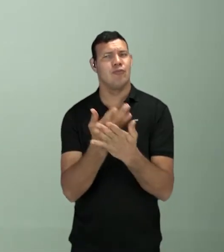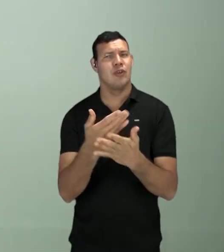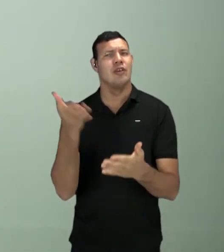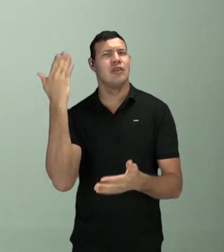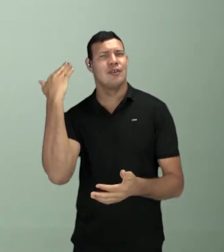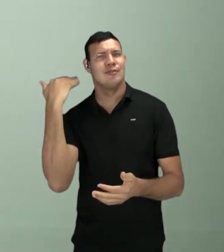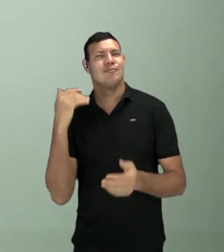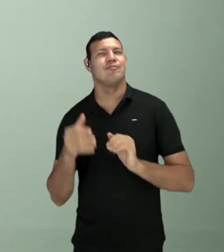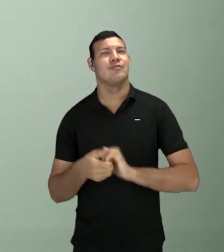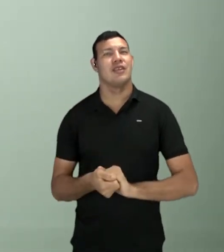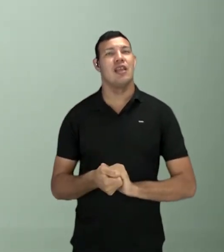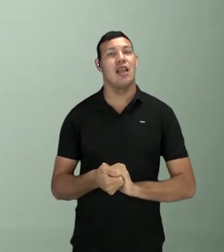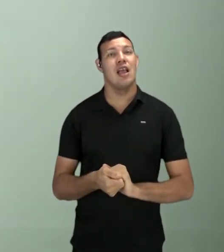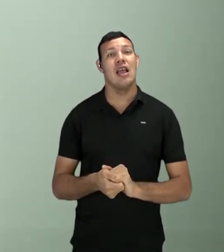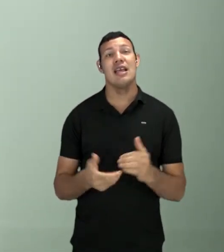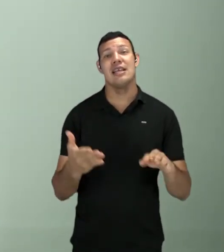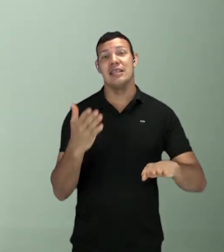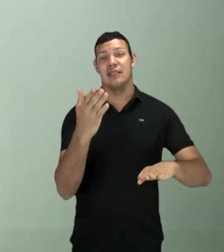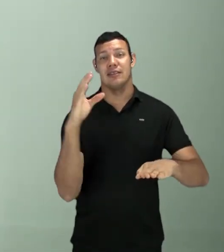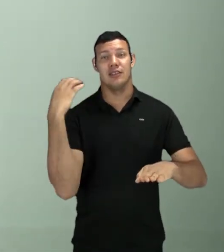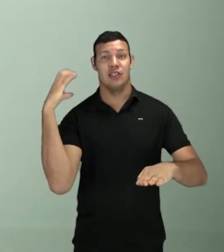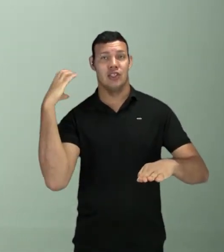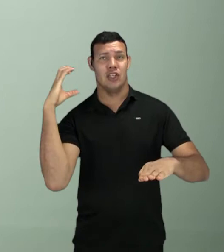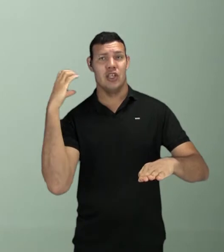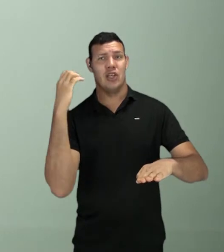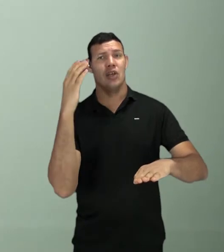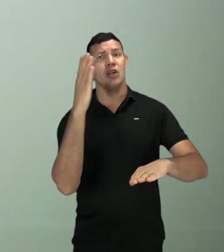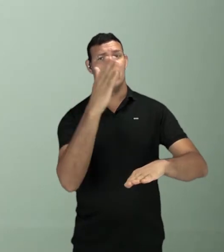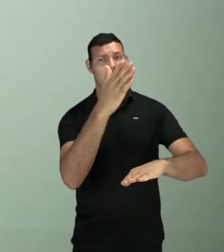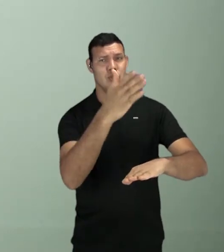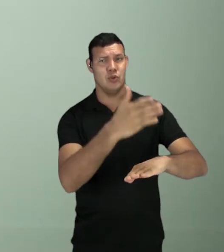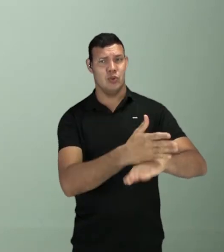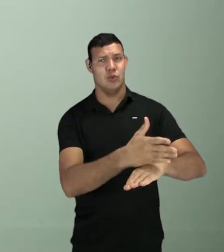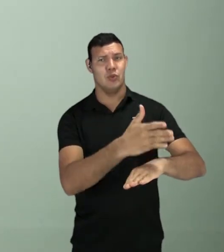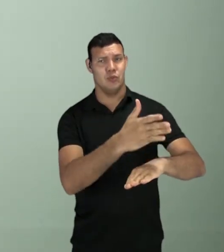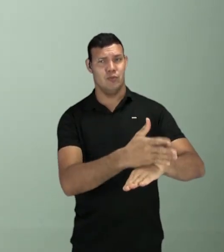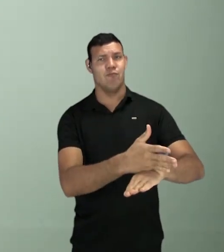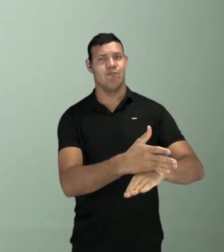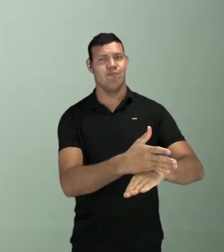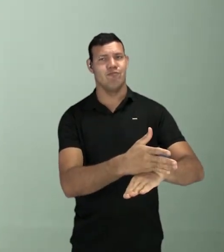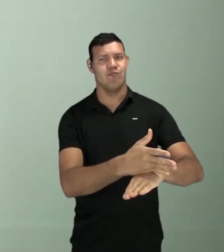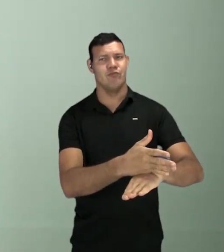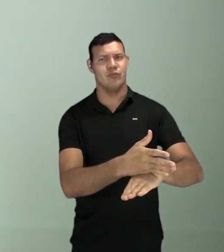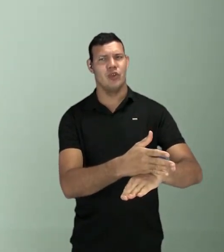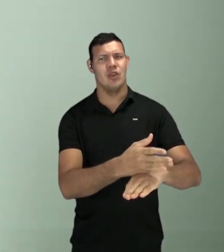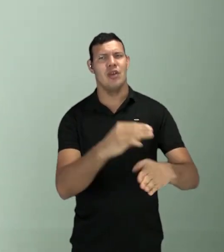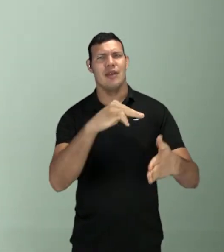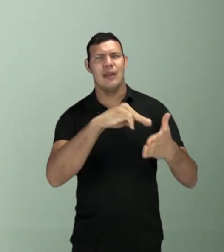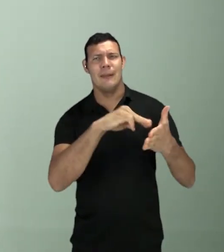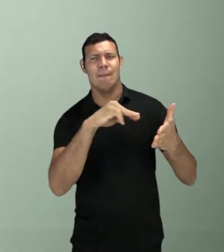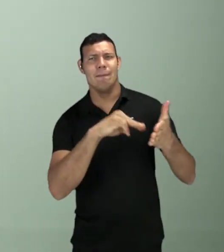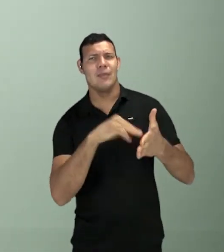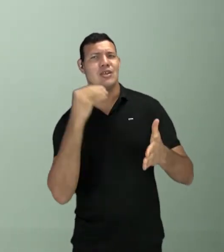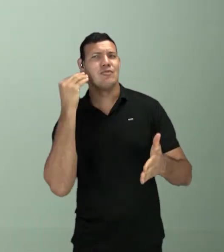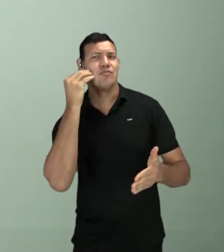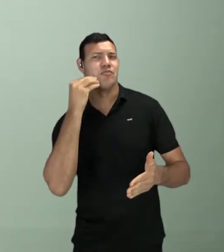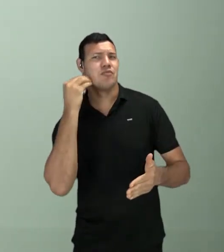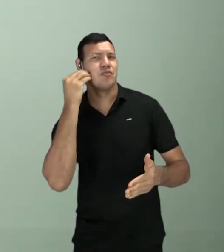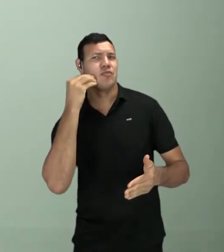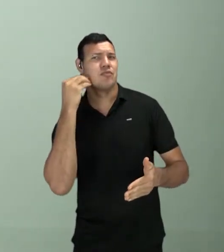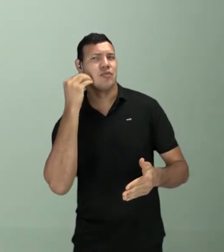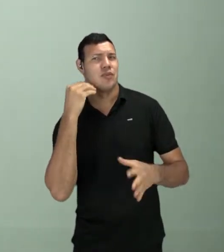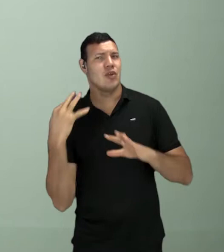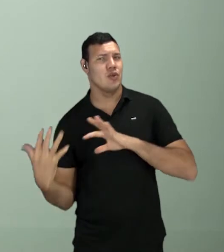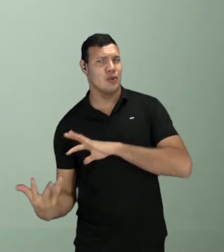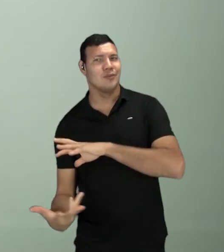para os modernos. Veja bem, minha gente, a ciência para os modernos, ela tinha um apoio no método, né, como uma experimentação do mundo,